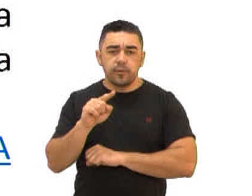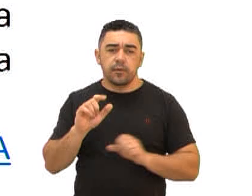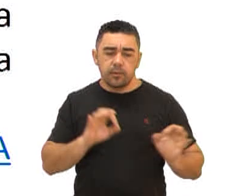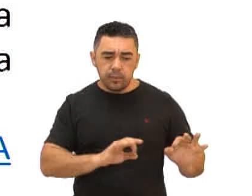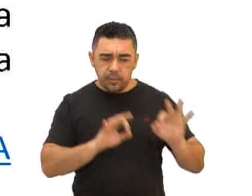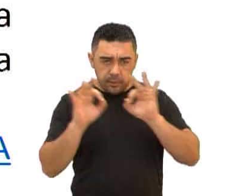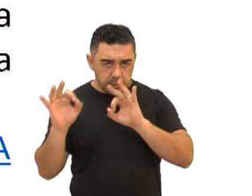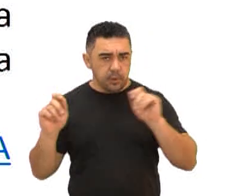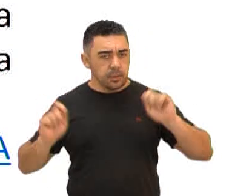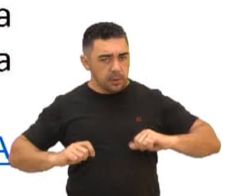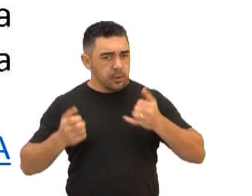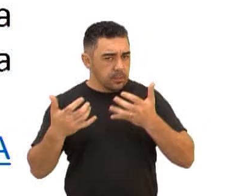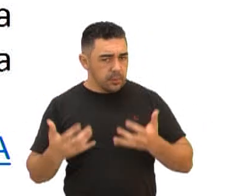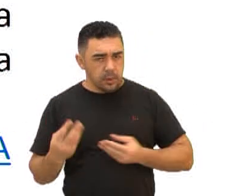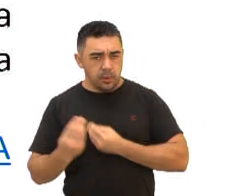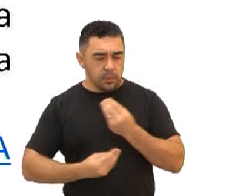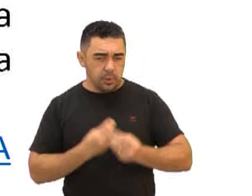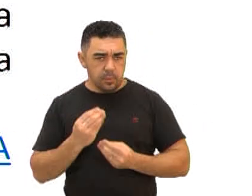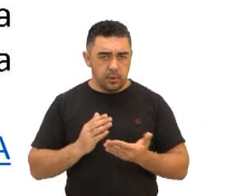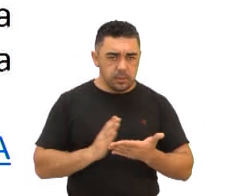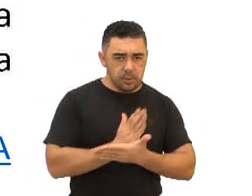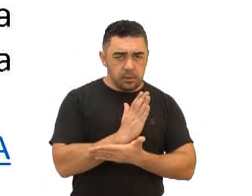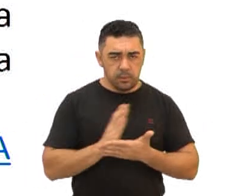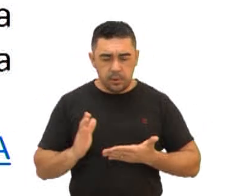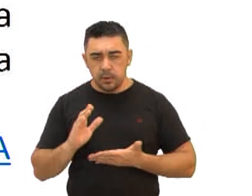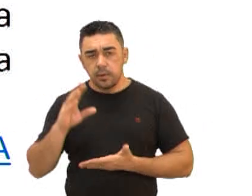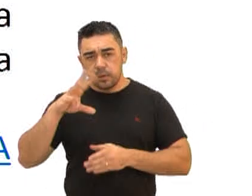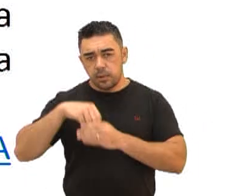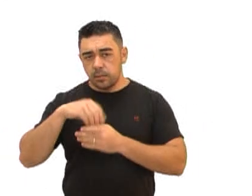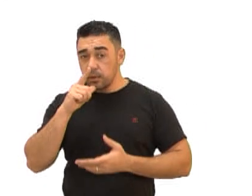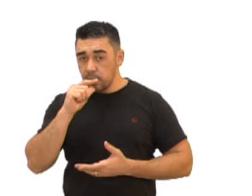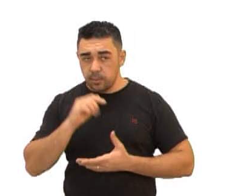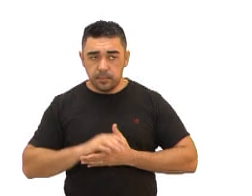ver essa polarização da água, né?